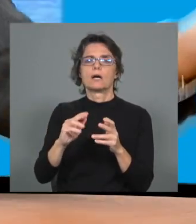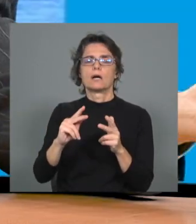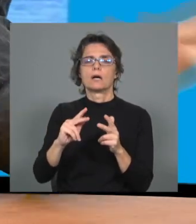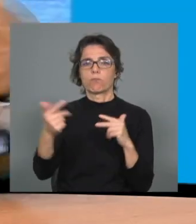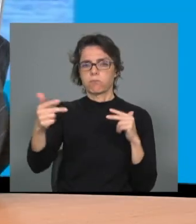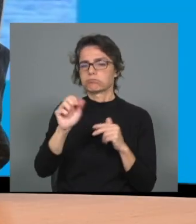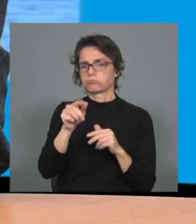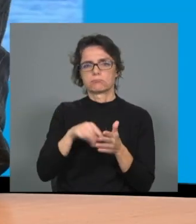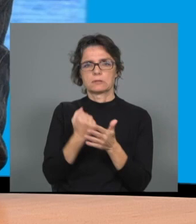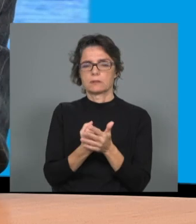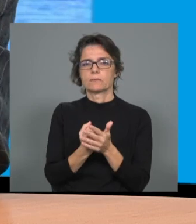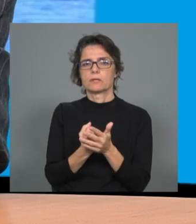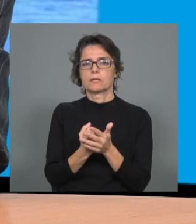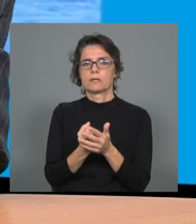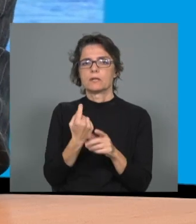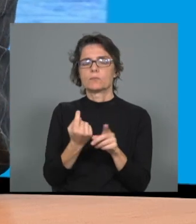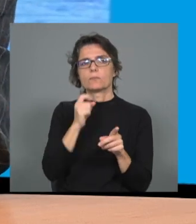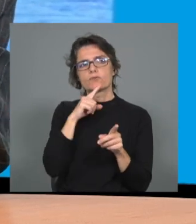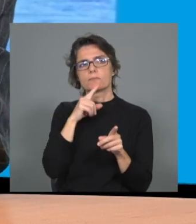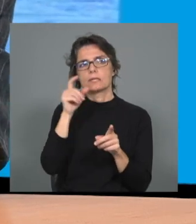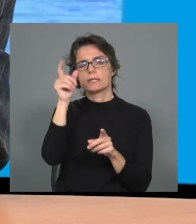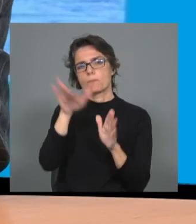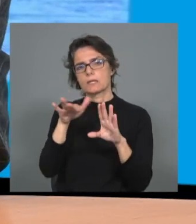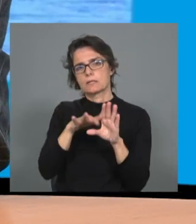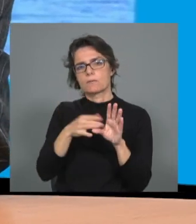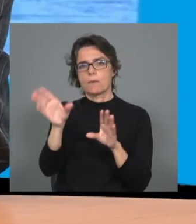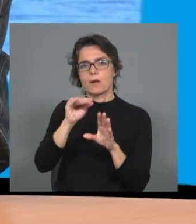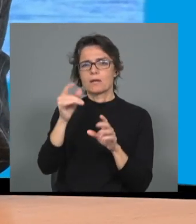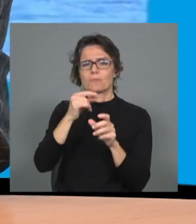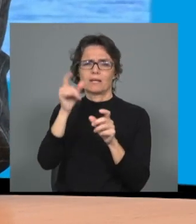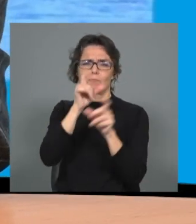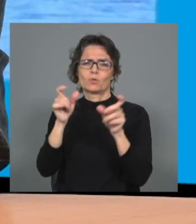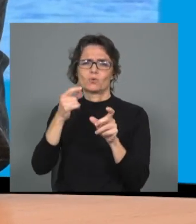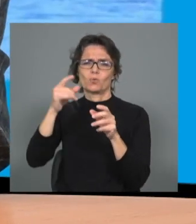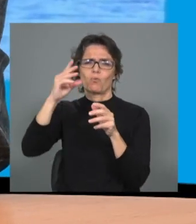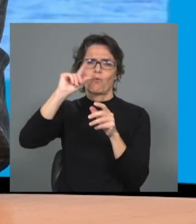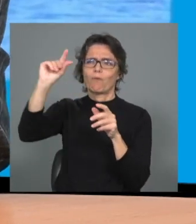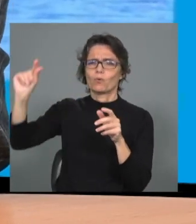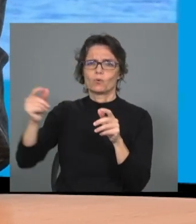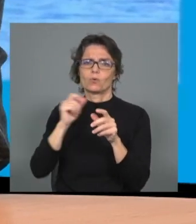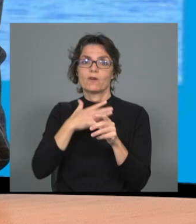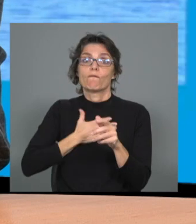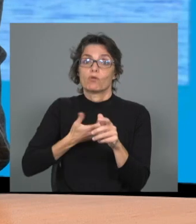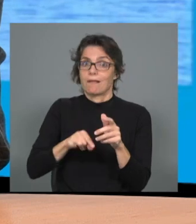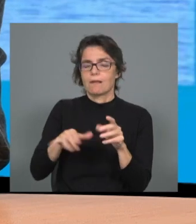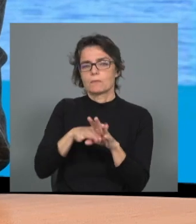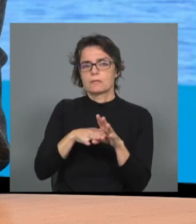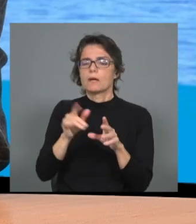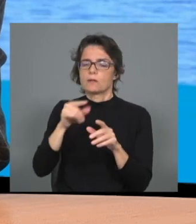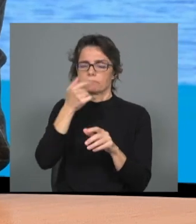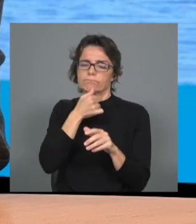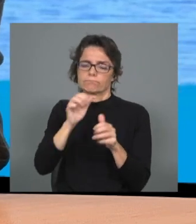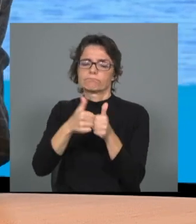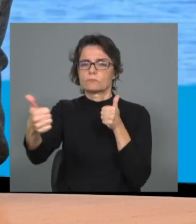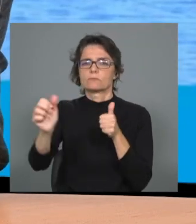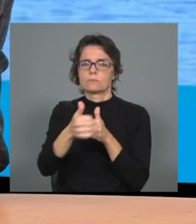certa abrangência, porque há muitos candidatos que vêm de fora, muitas pessoas motivadas, e parece-me, enfim,